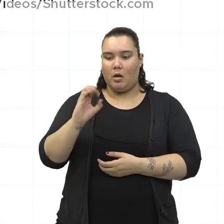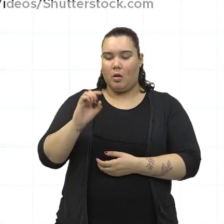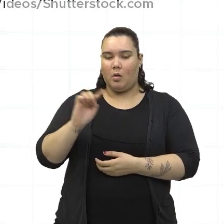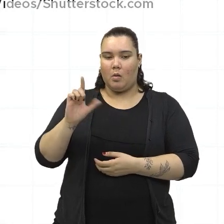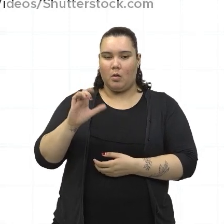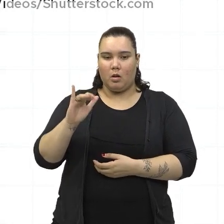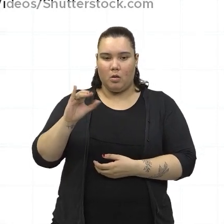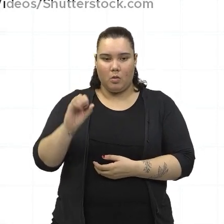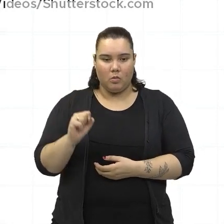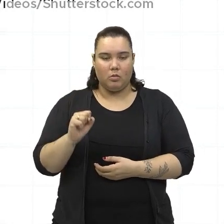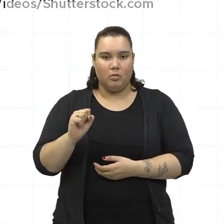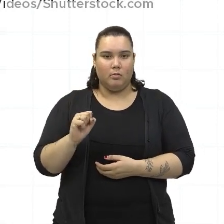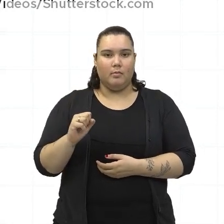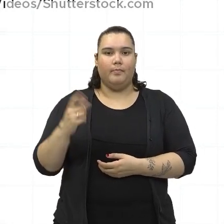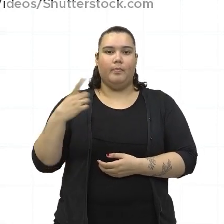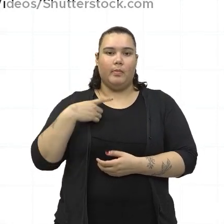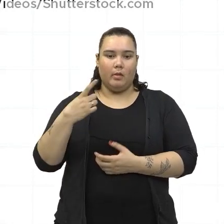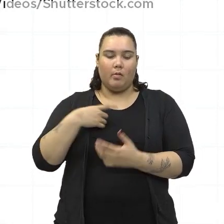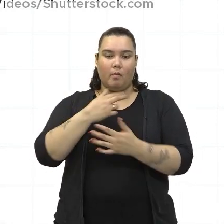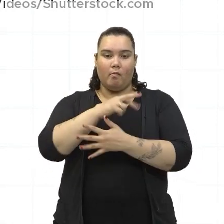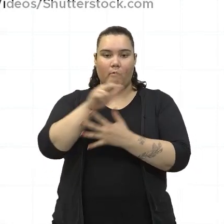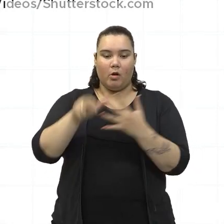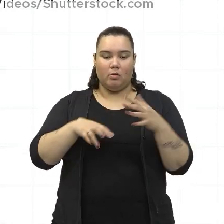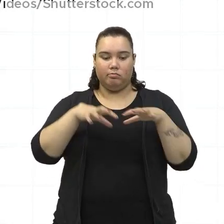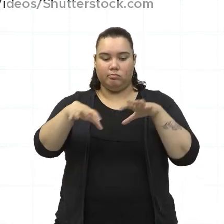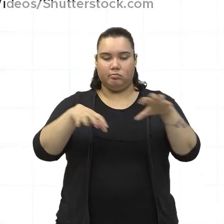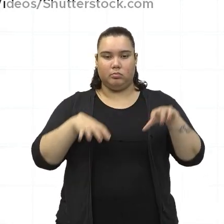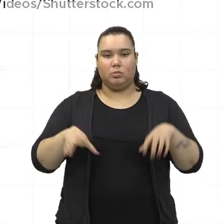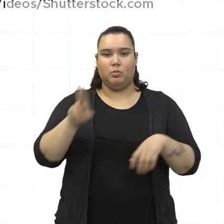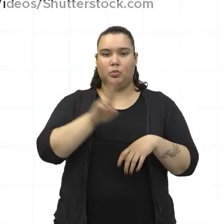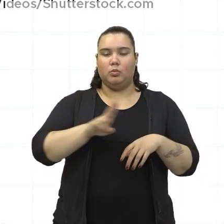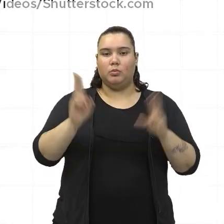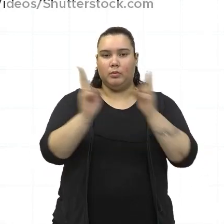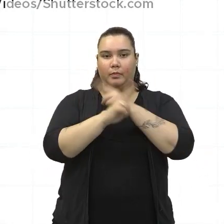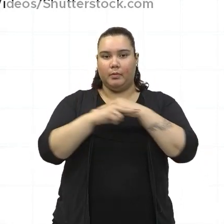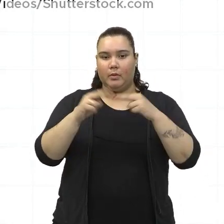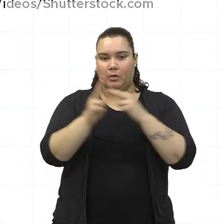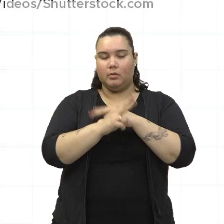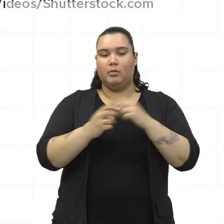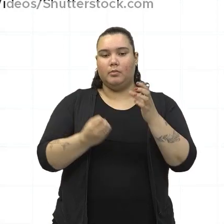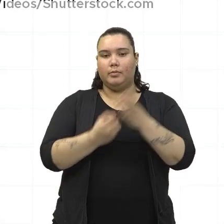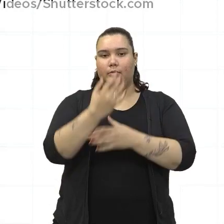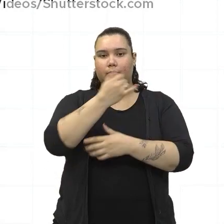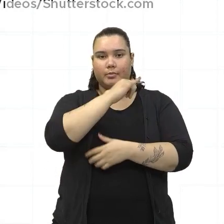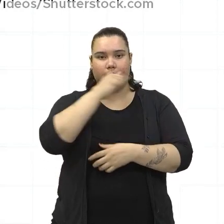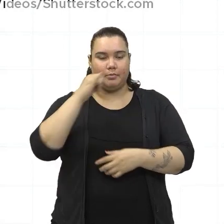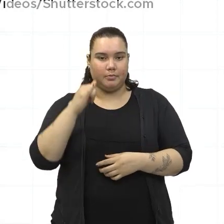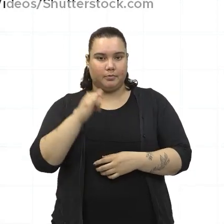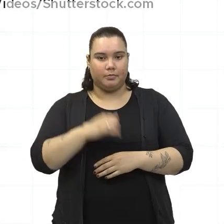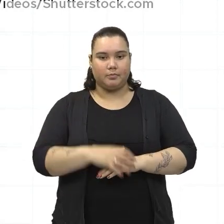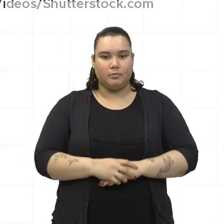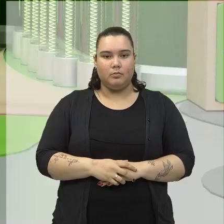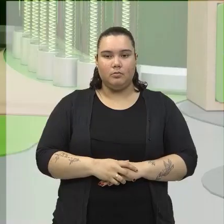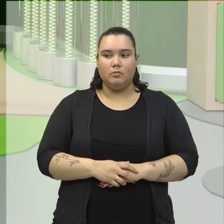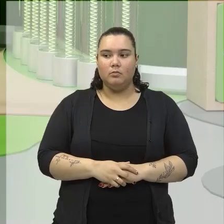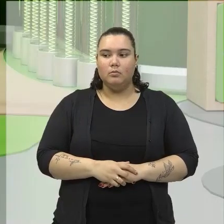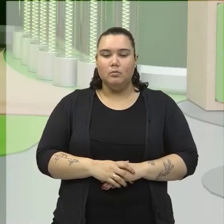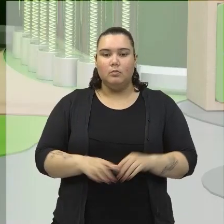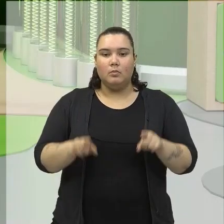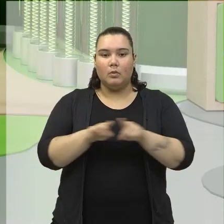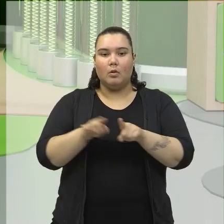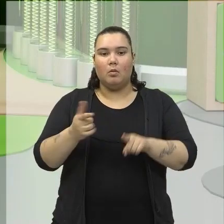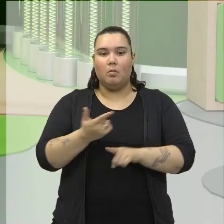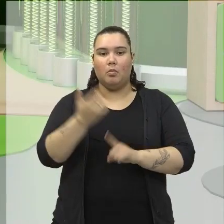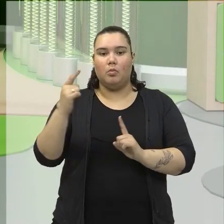aerogeradores, né, para poder utilizar o vento para gerar energia elétrica. A gente vai observar agora um